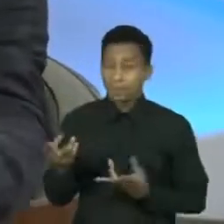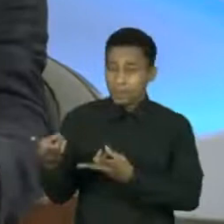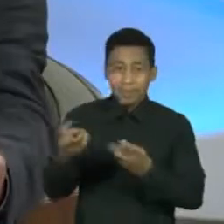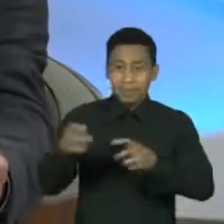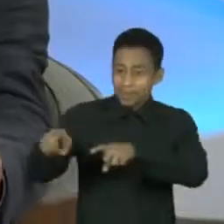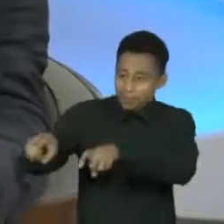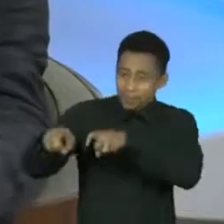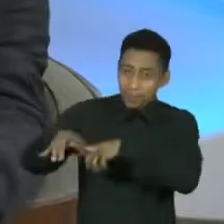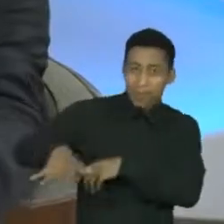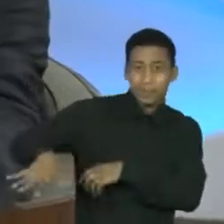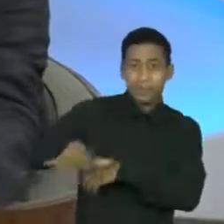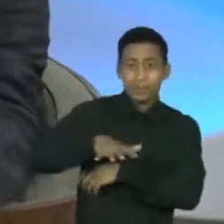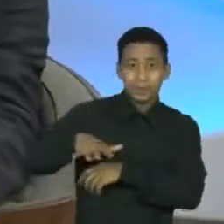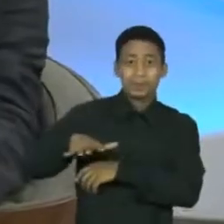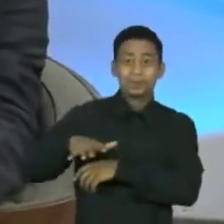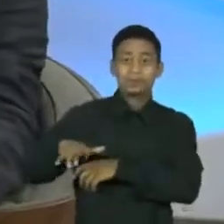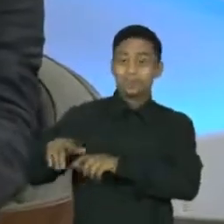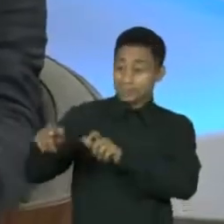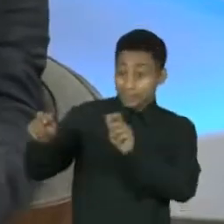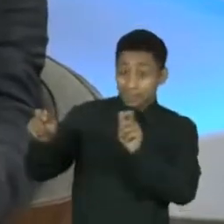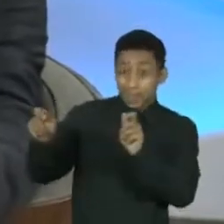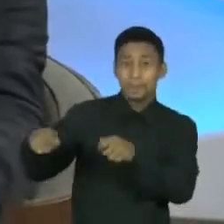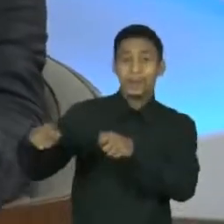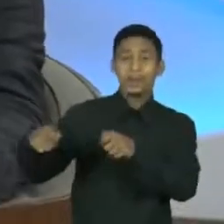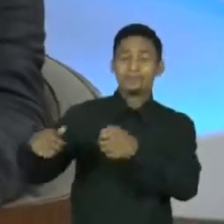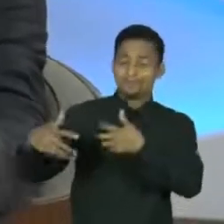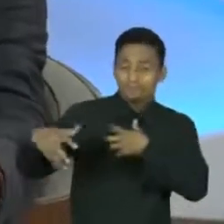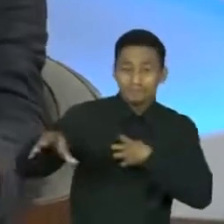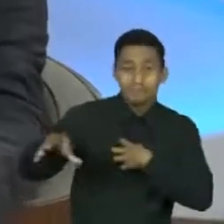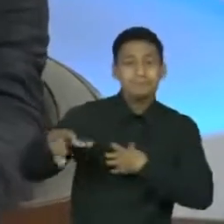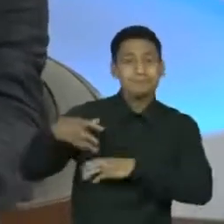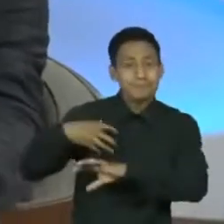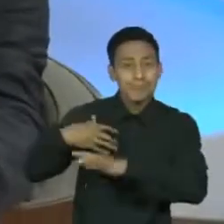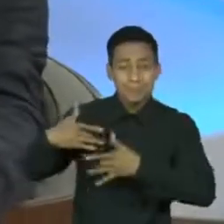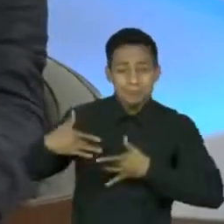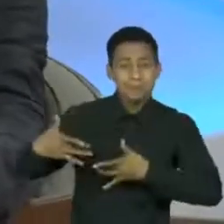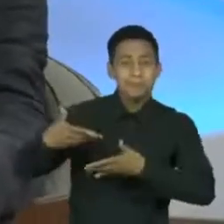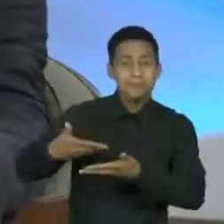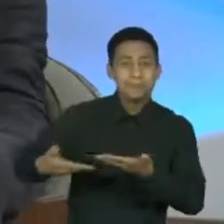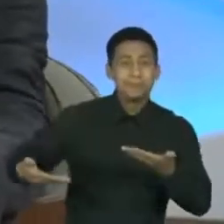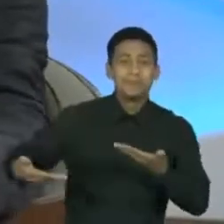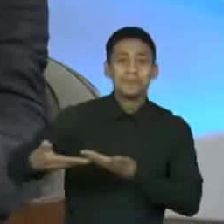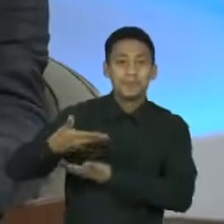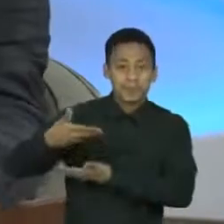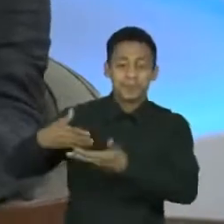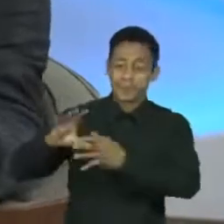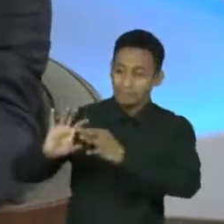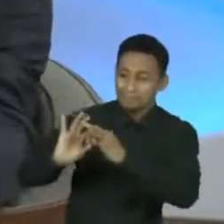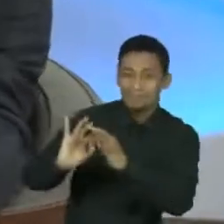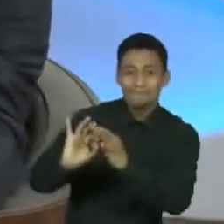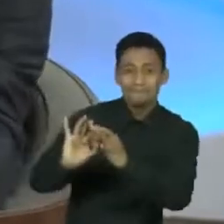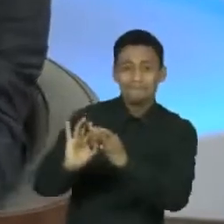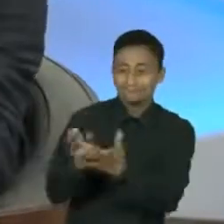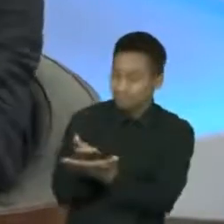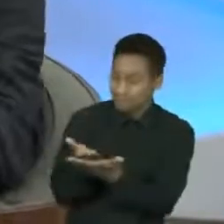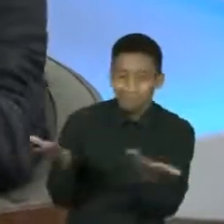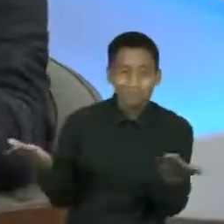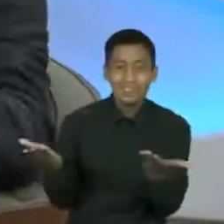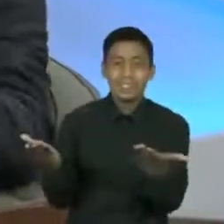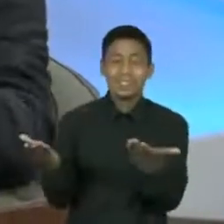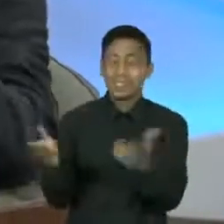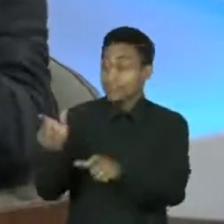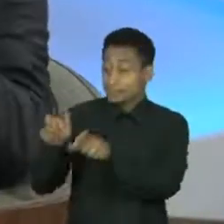essa capacidade de empatia e de solidariedade essa rede de solidariedade que